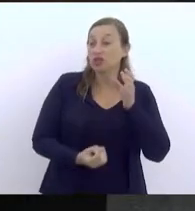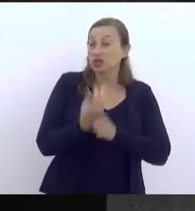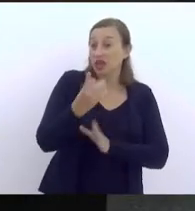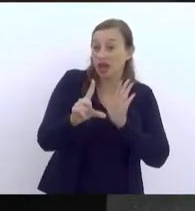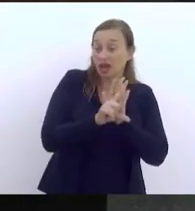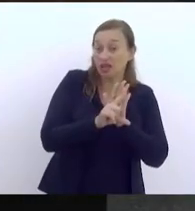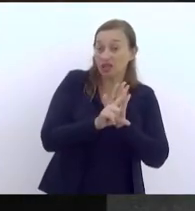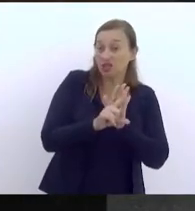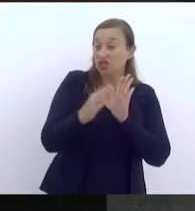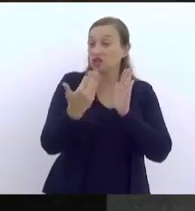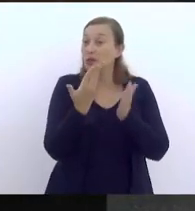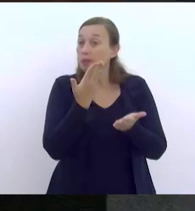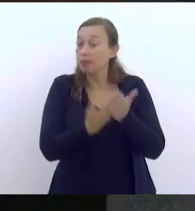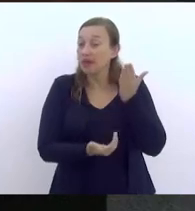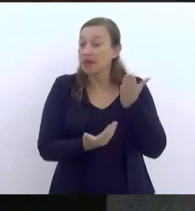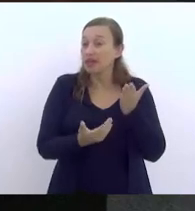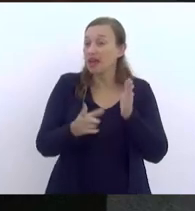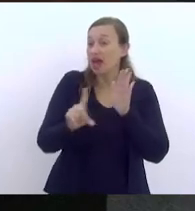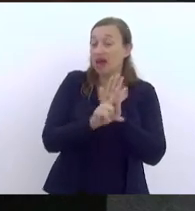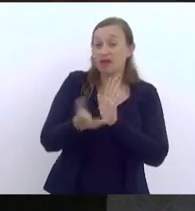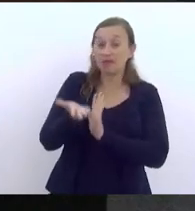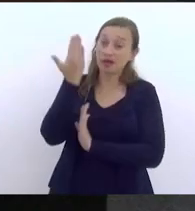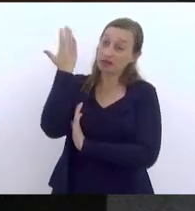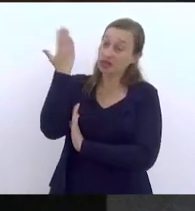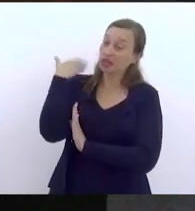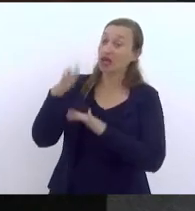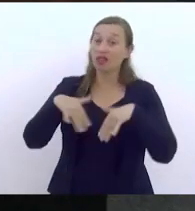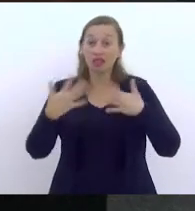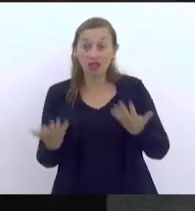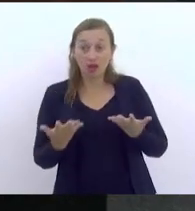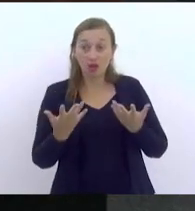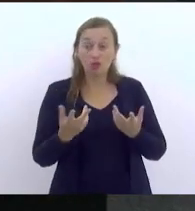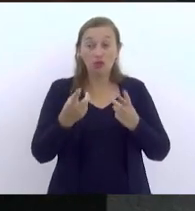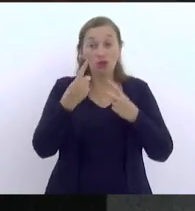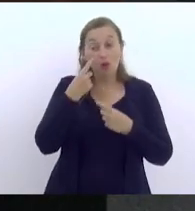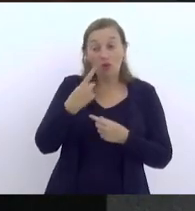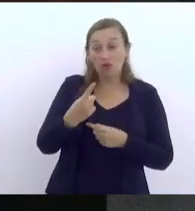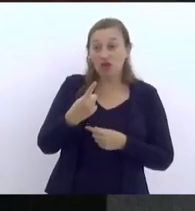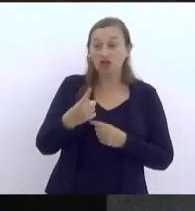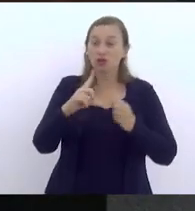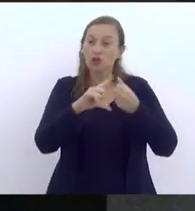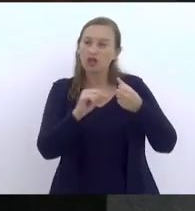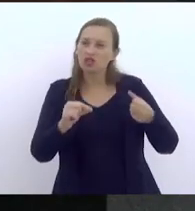está desvalorizando a lei anterior. Então, note que os artigos